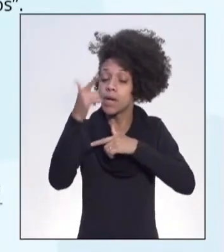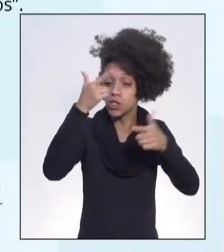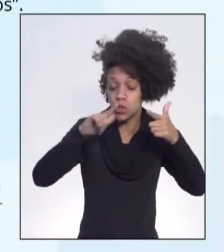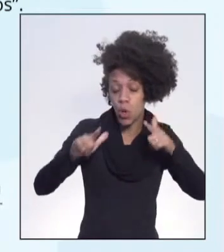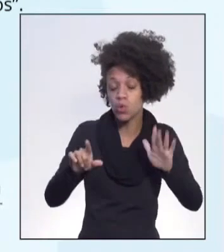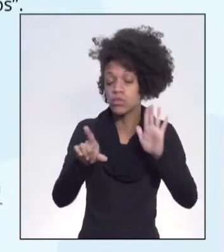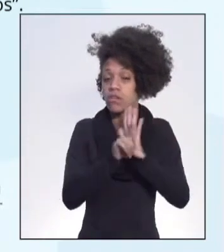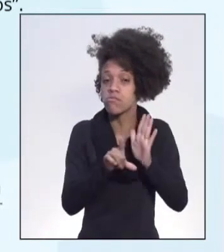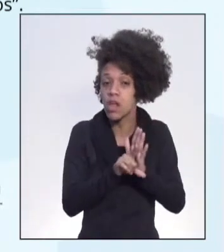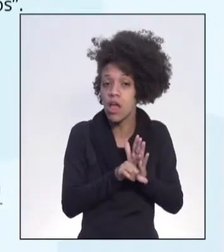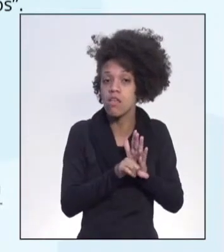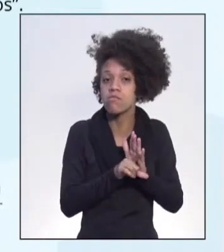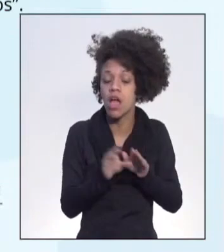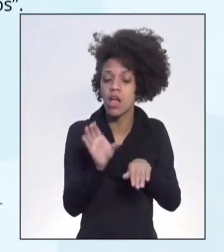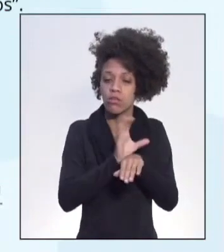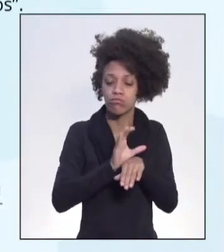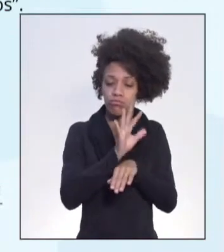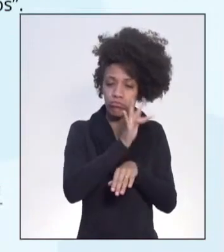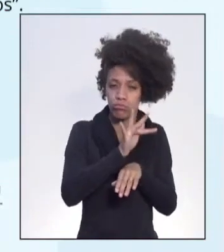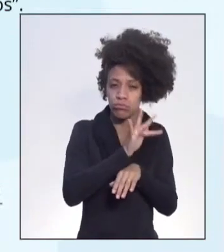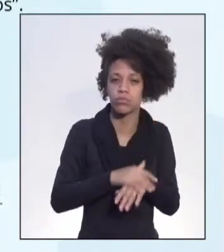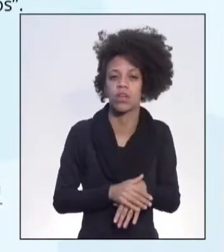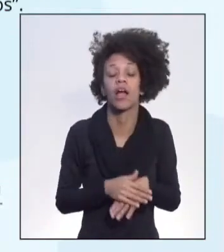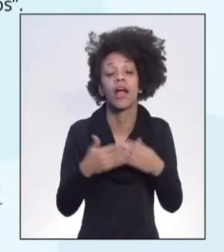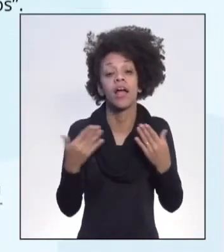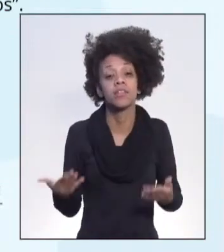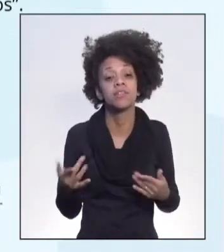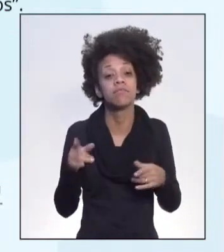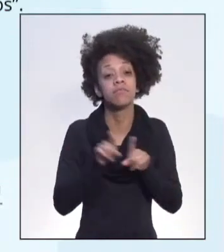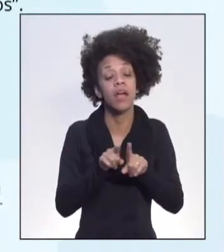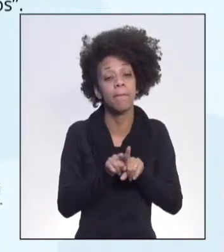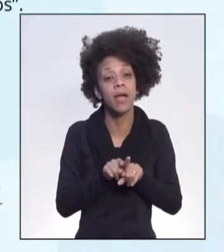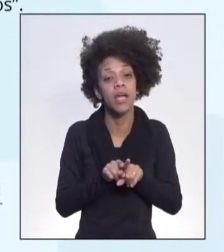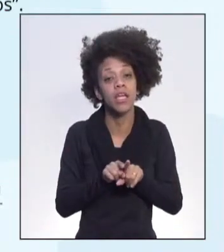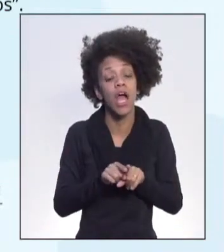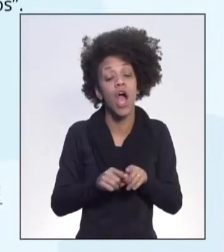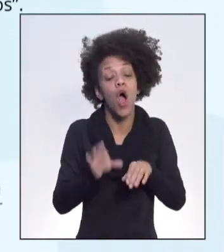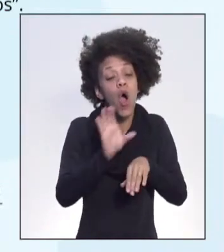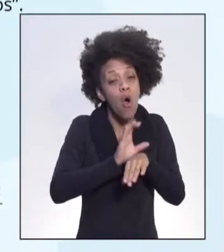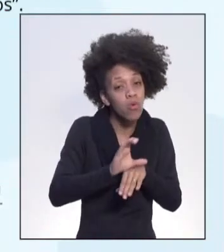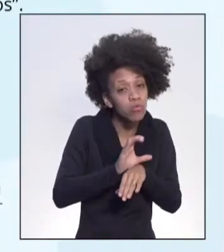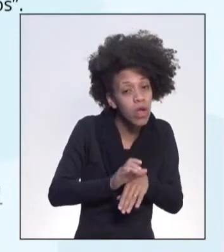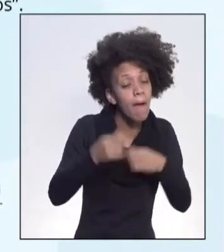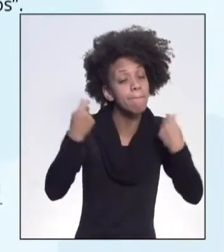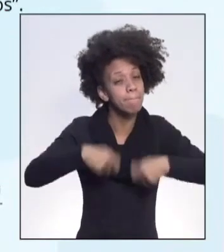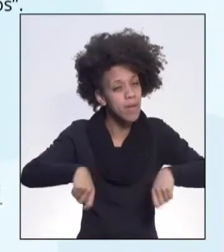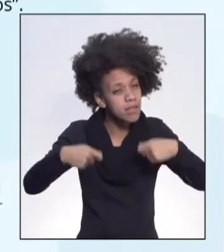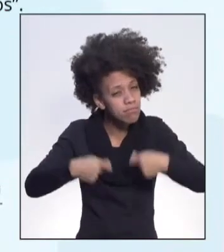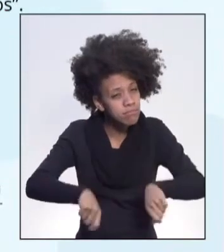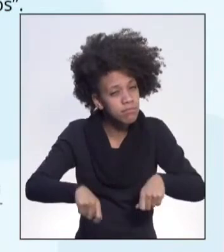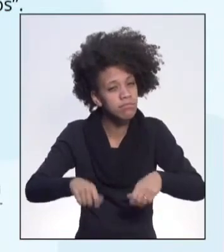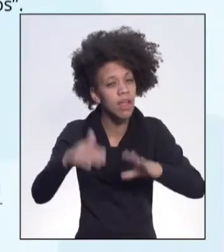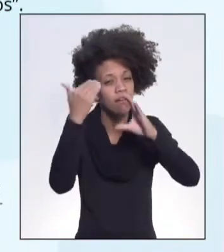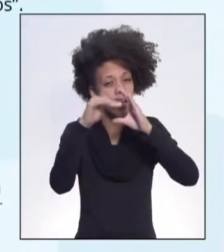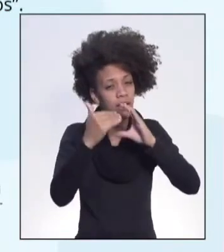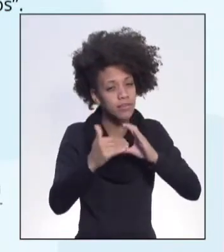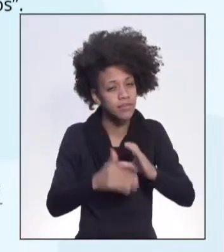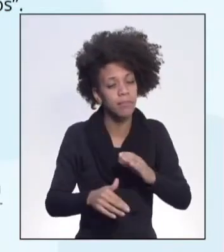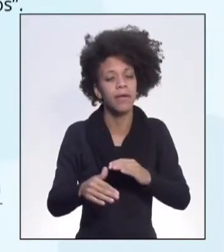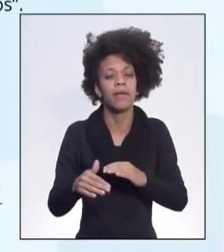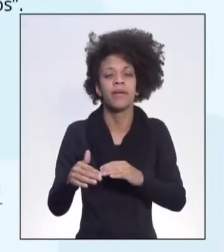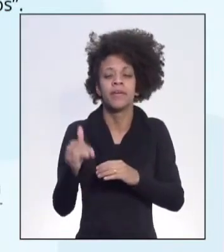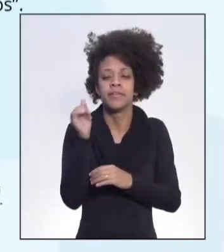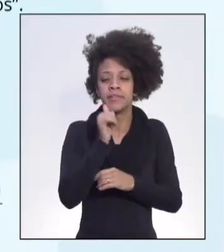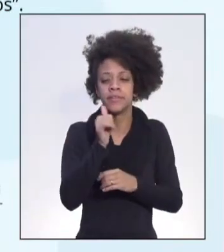leis infraconstitucionais. Assim sendo, os constituintes precisam receber das